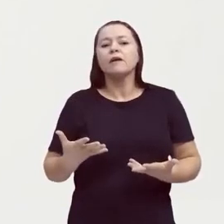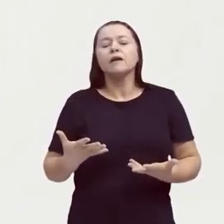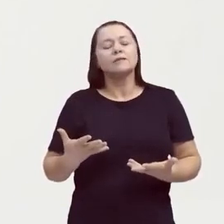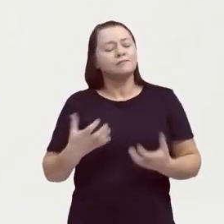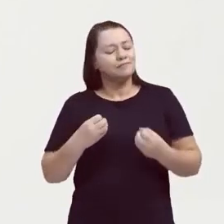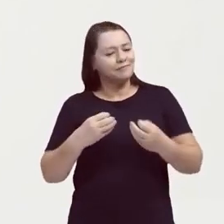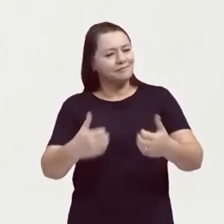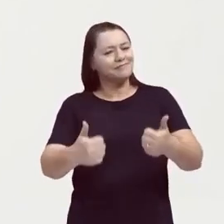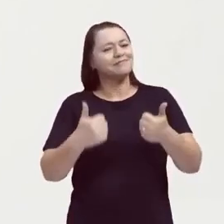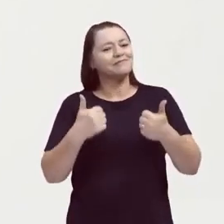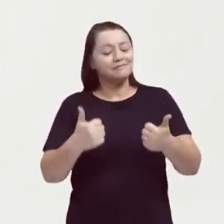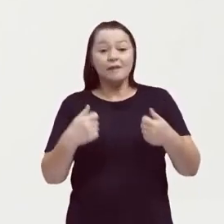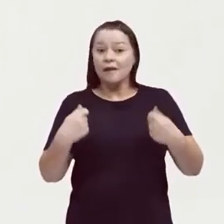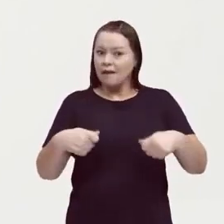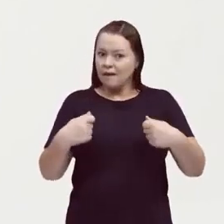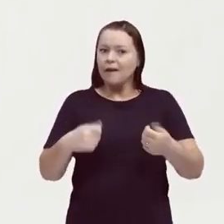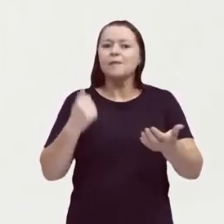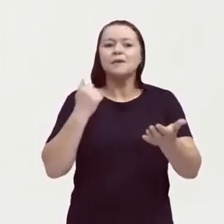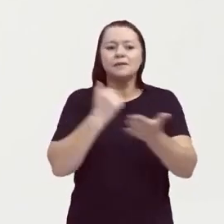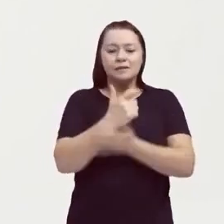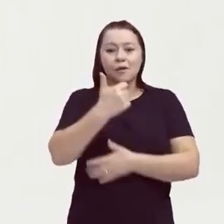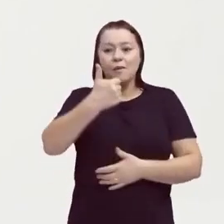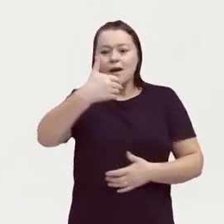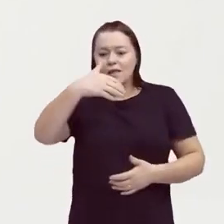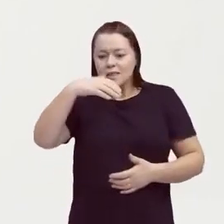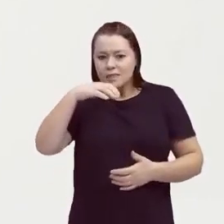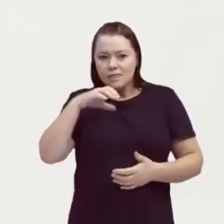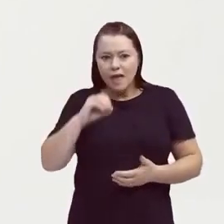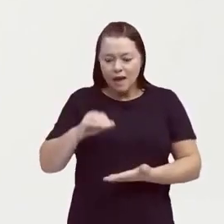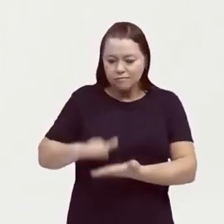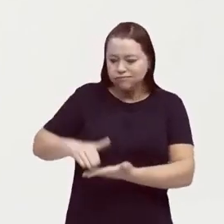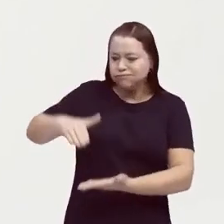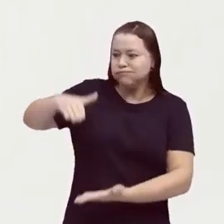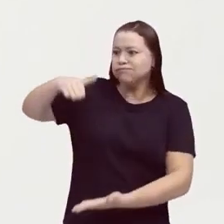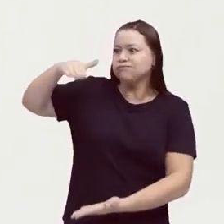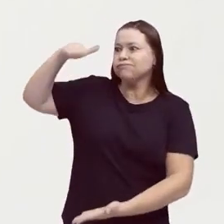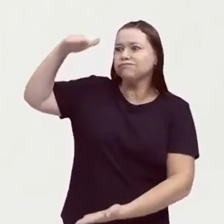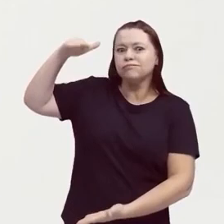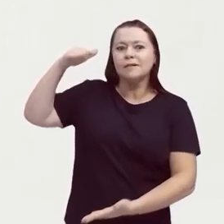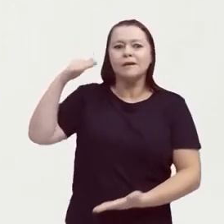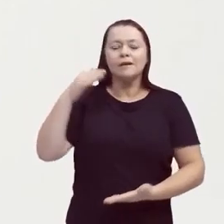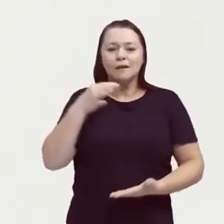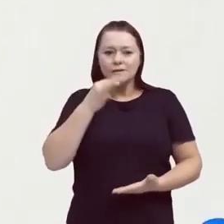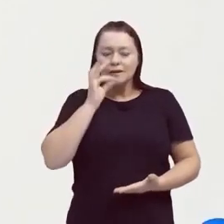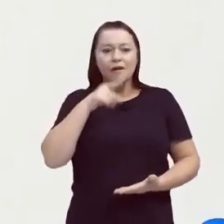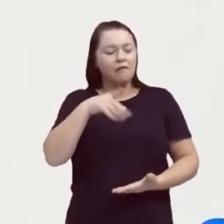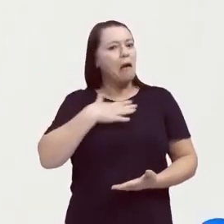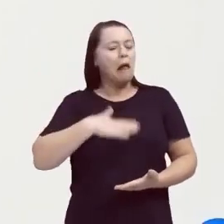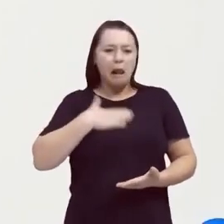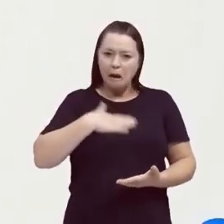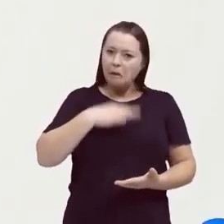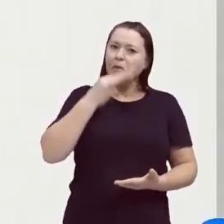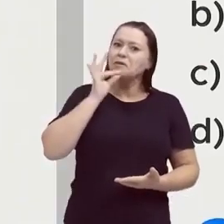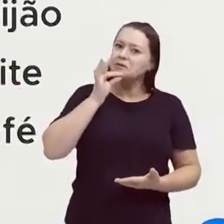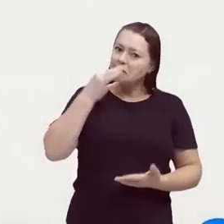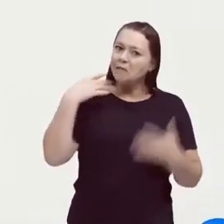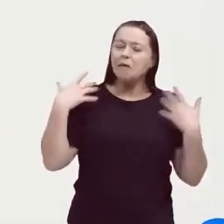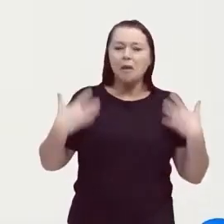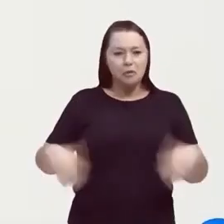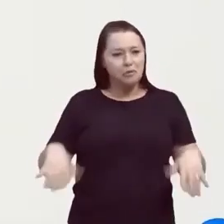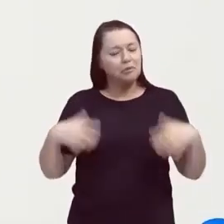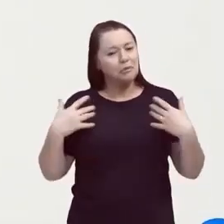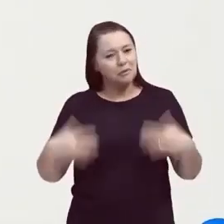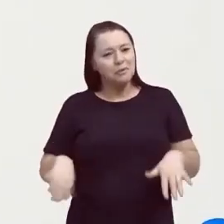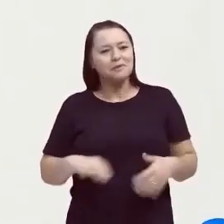Muito bem, ela vai ter que comprar 10 pacotes de café. É muito café, ela gosta demais de café, não é verdade? Então